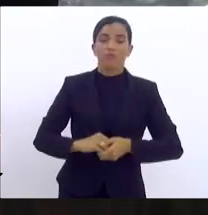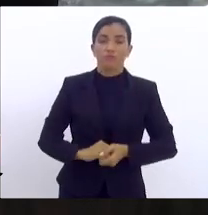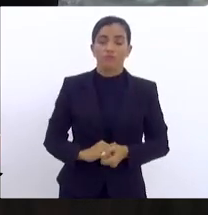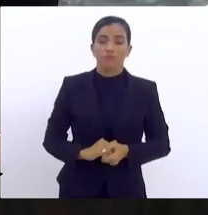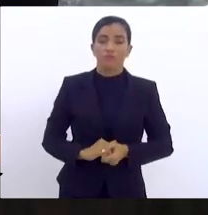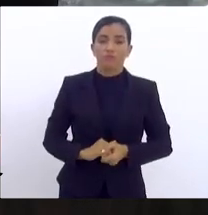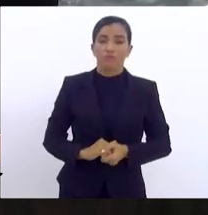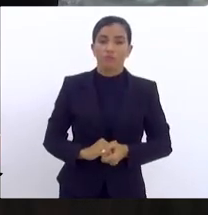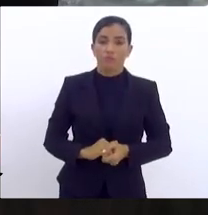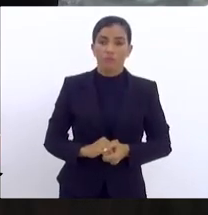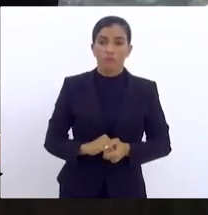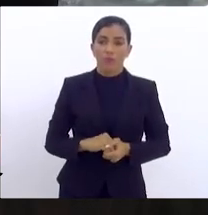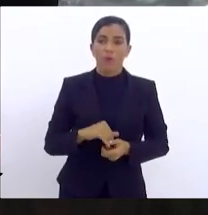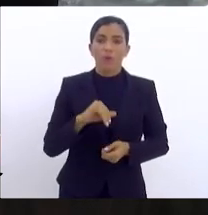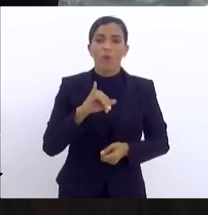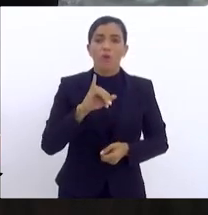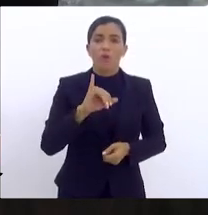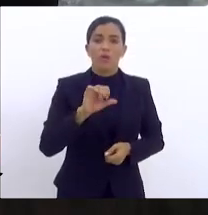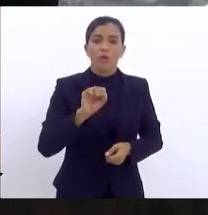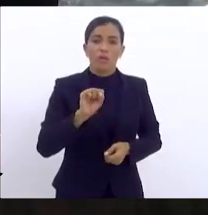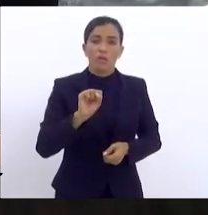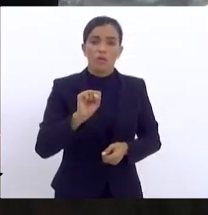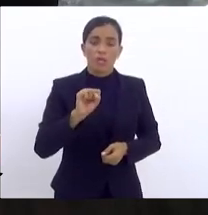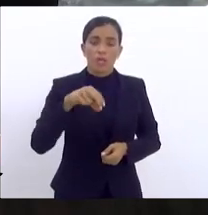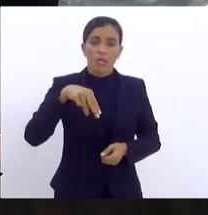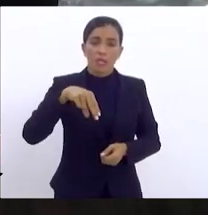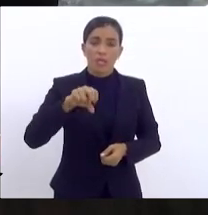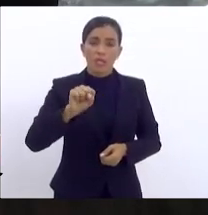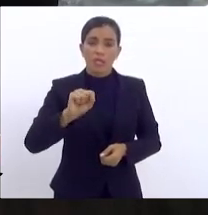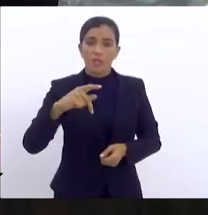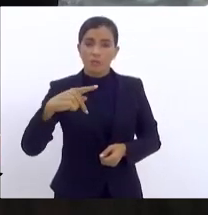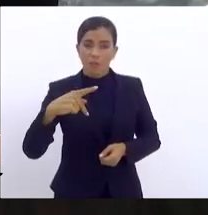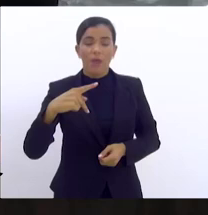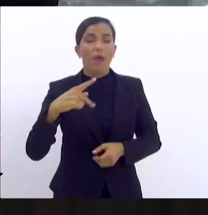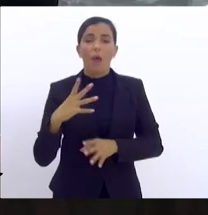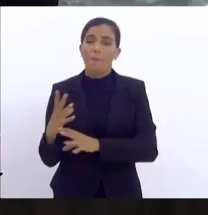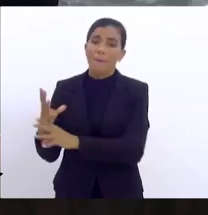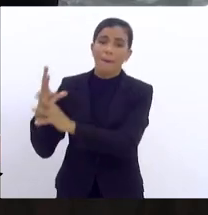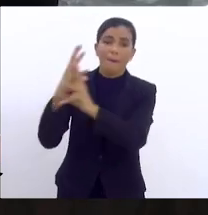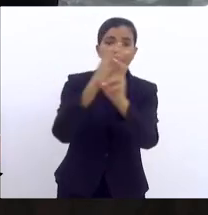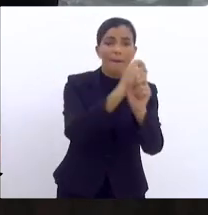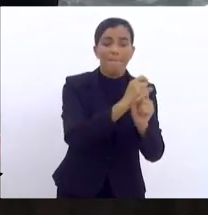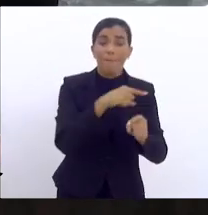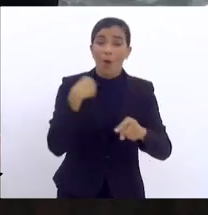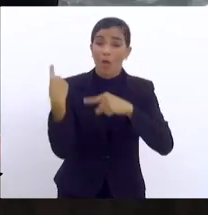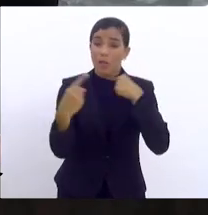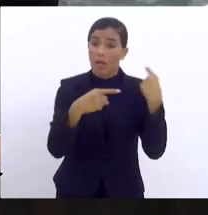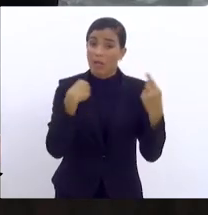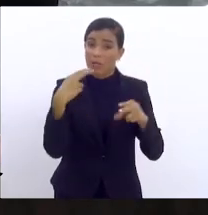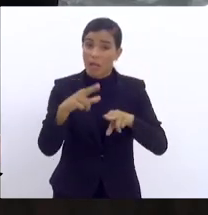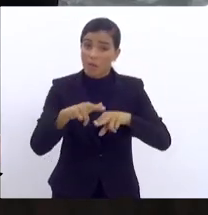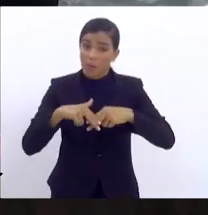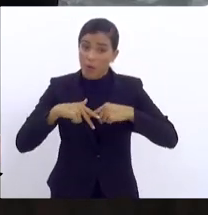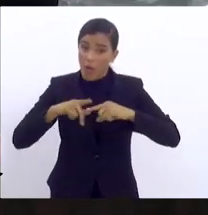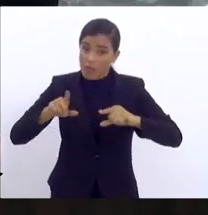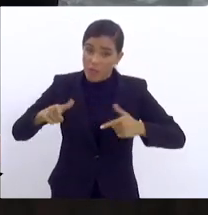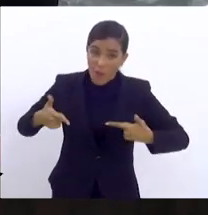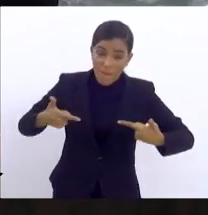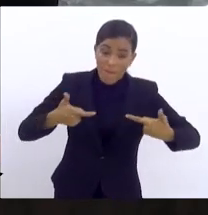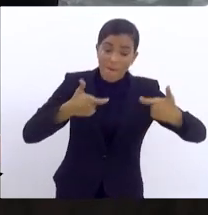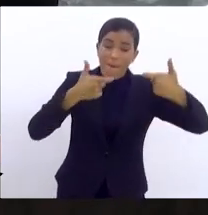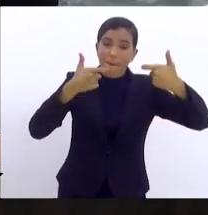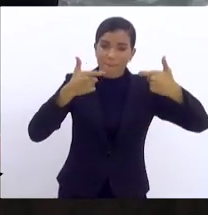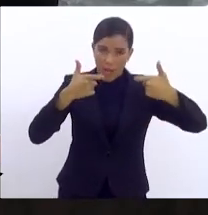o wispe né que hoje faz todo o levantamento a mortalidade por intervenção policial com marginal